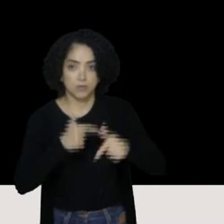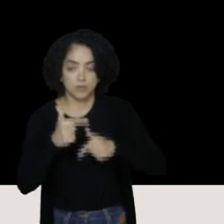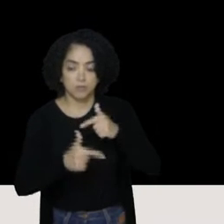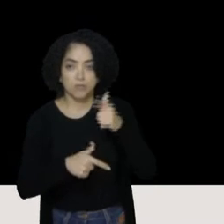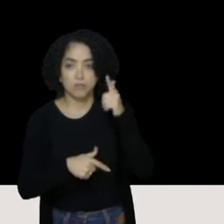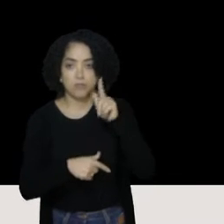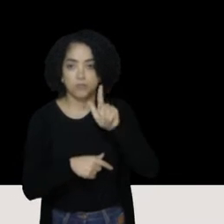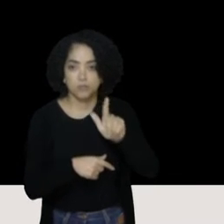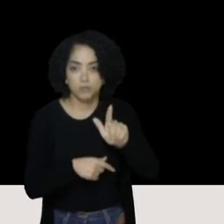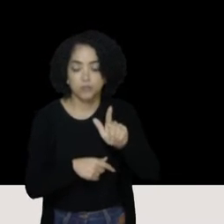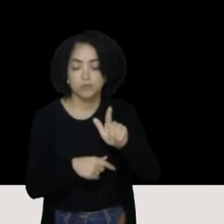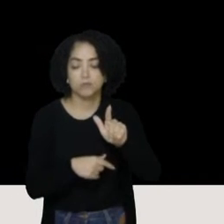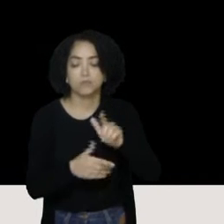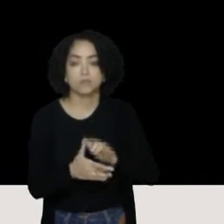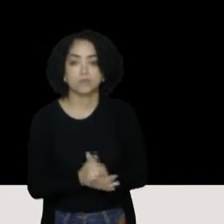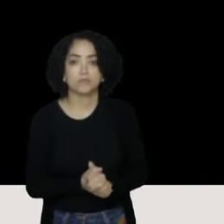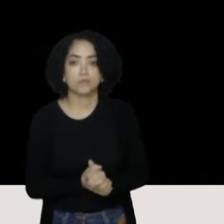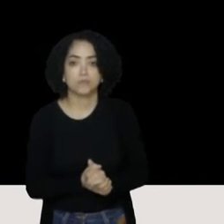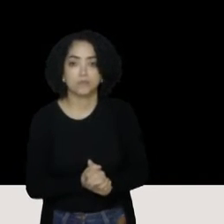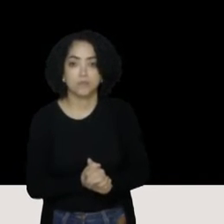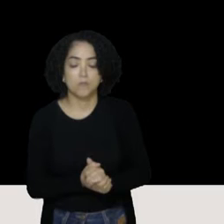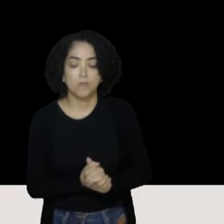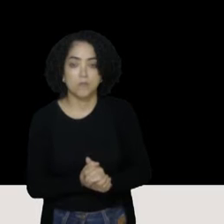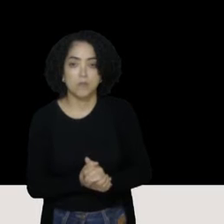na operação do Mordo